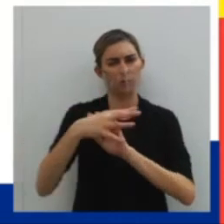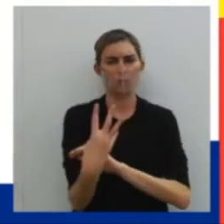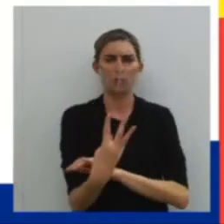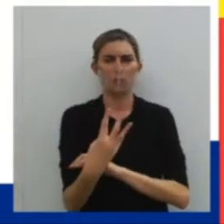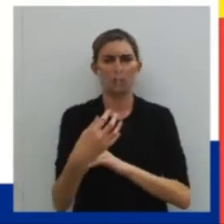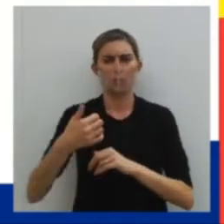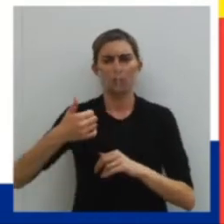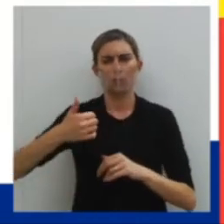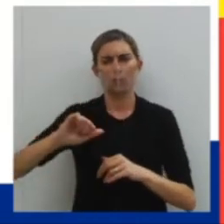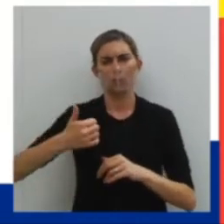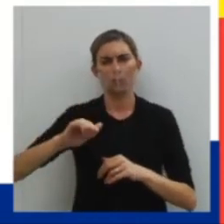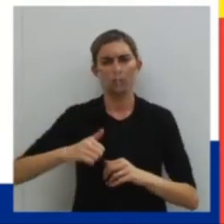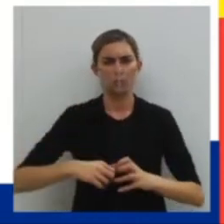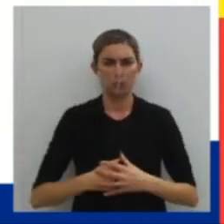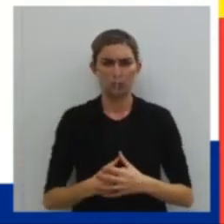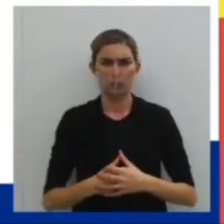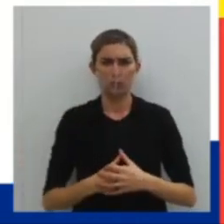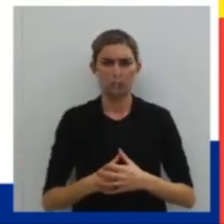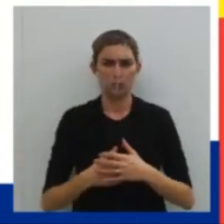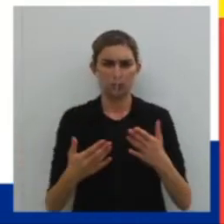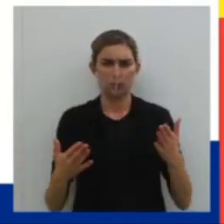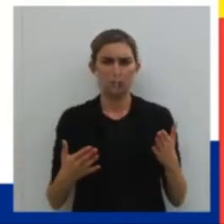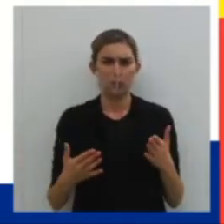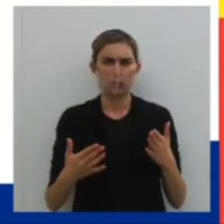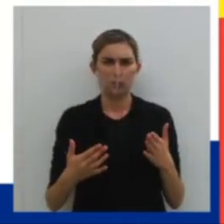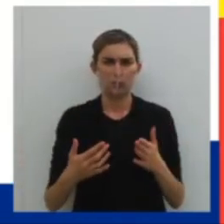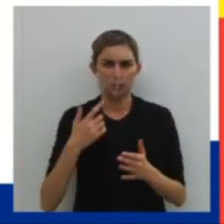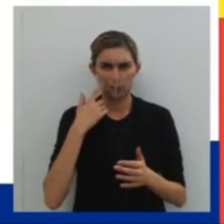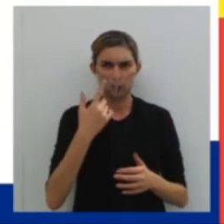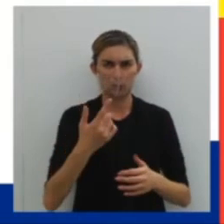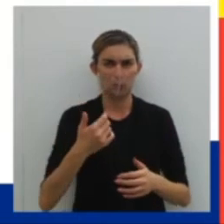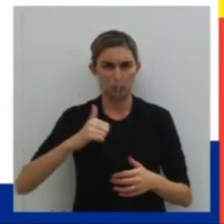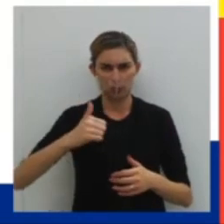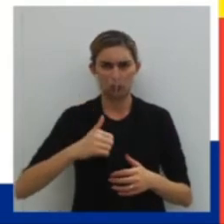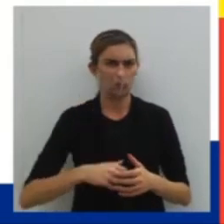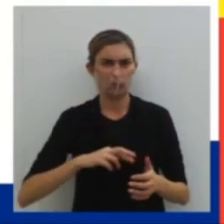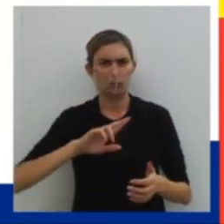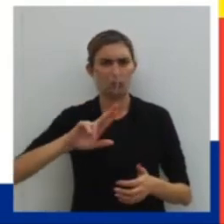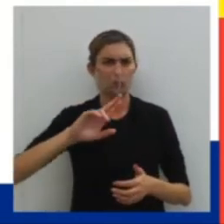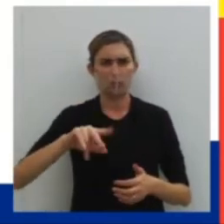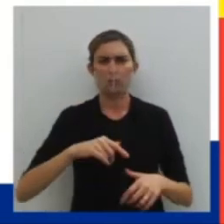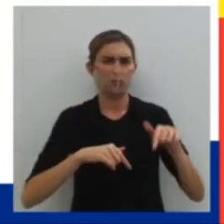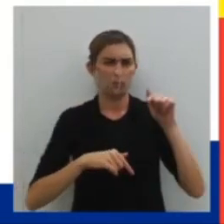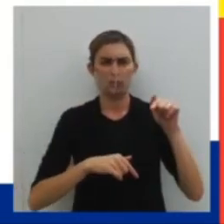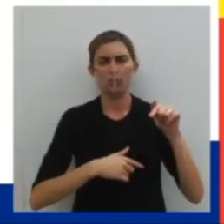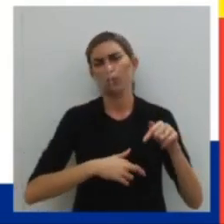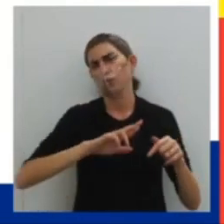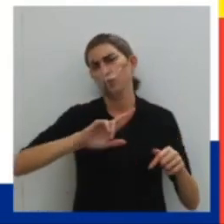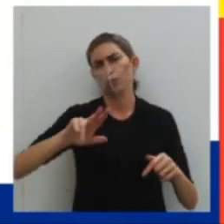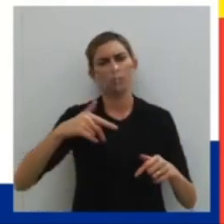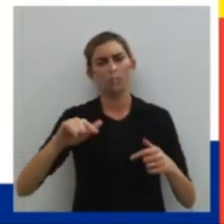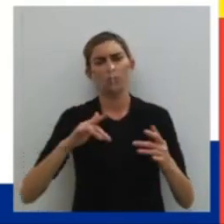4, 11. Tu consegue ver no conjunto B algum elemento aqui indicando o 11? Não. Então, o 7 não